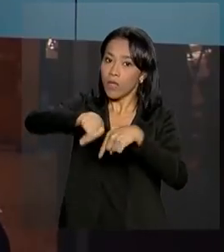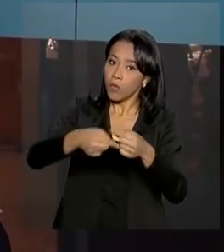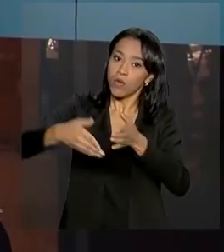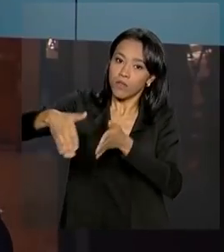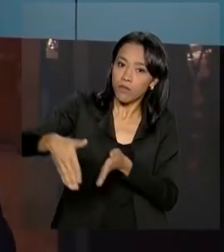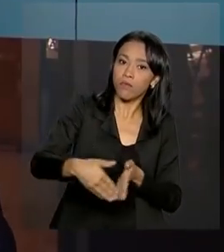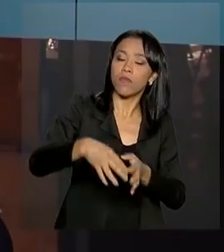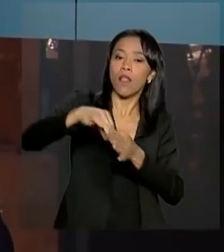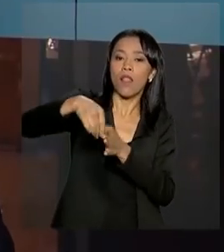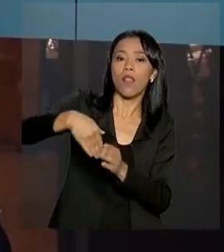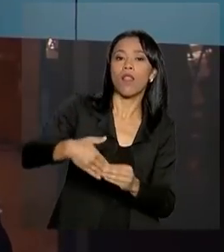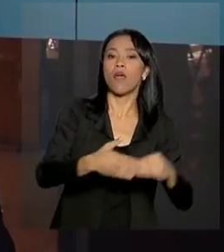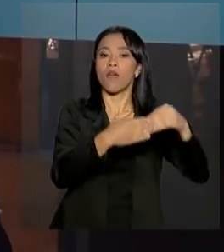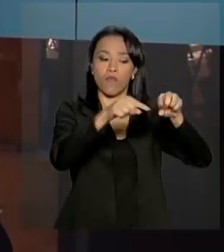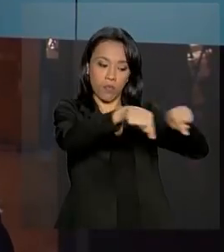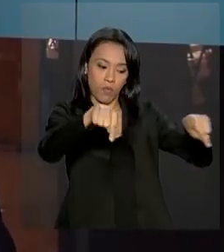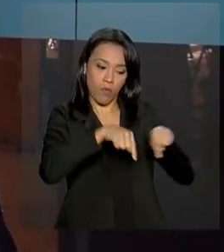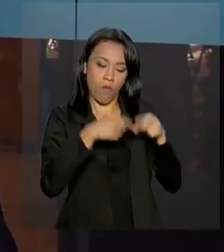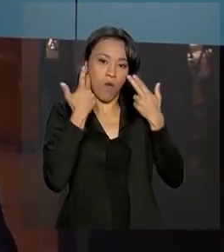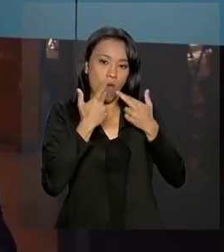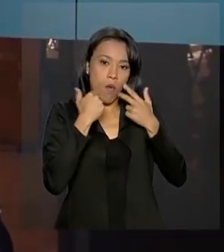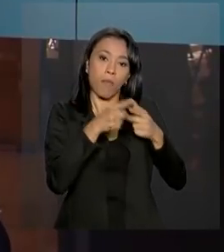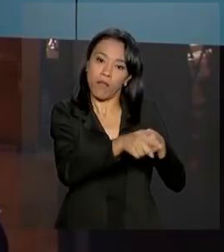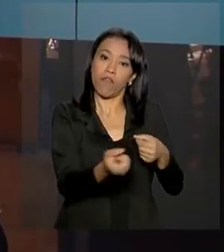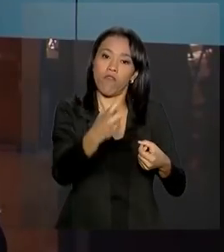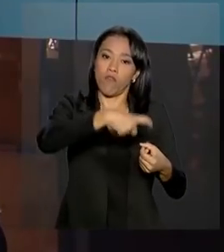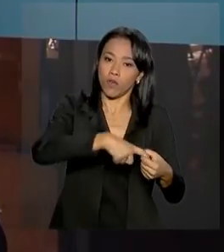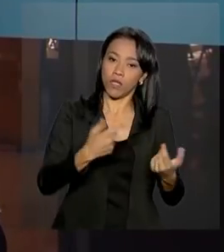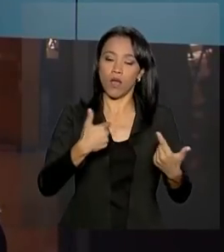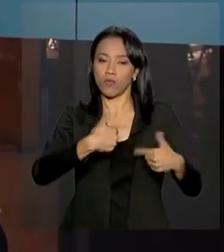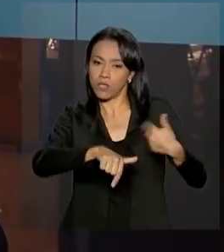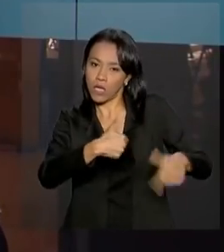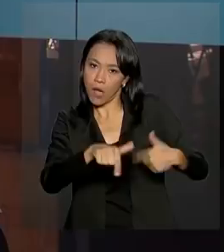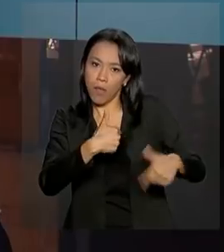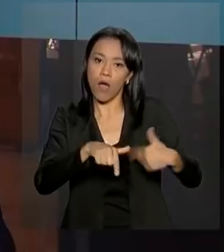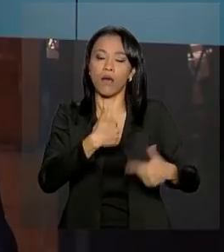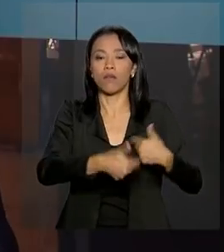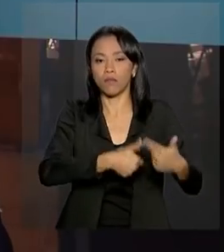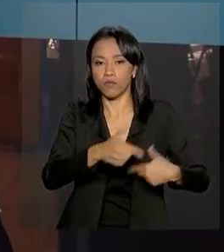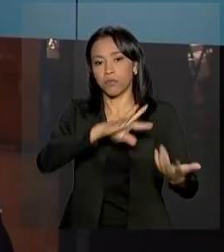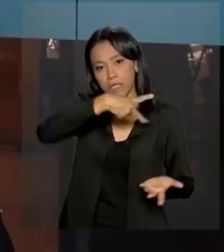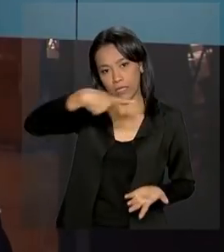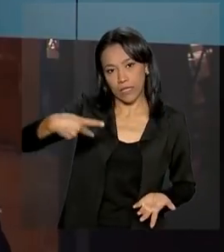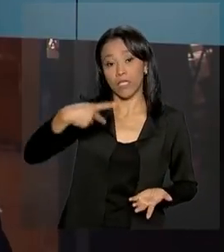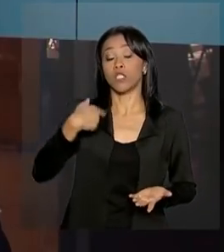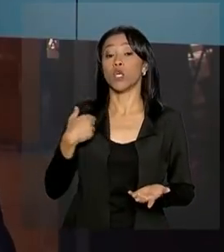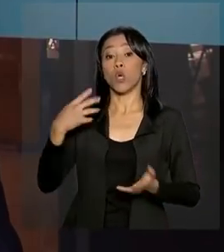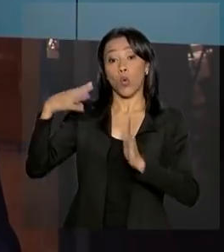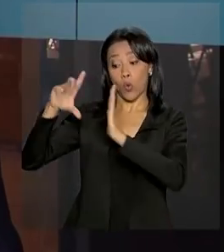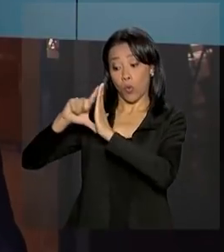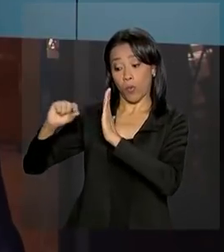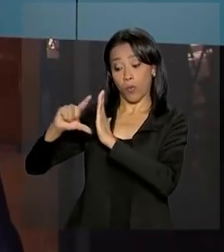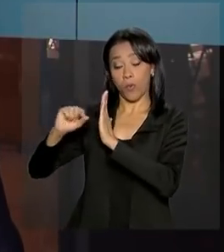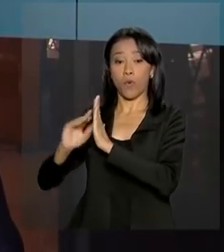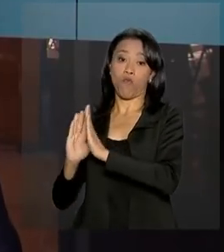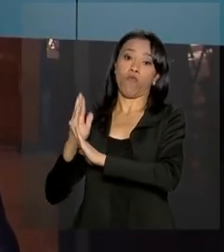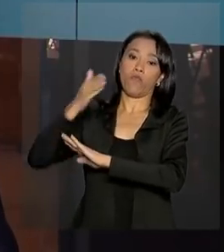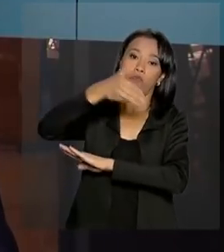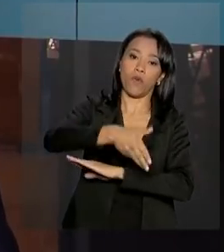quando ele poderá retomar as atividades de presidente da República. O Palácio do Planalto montou uma estrutura